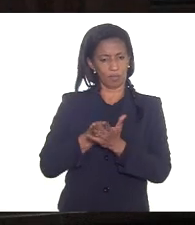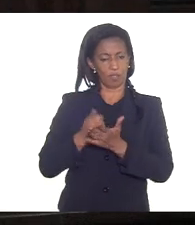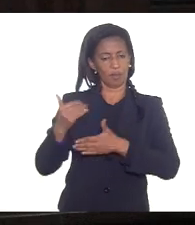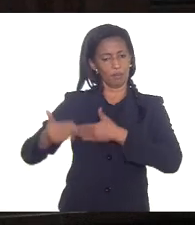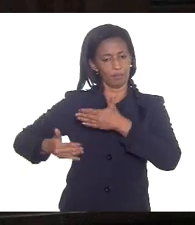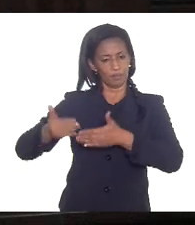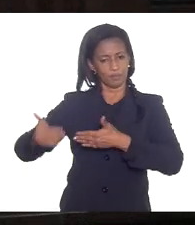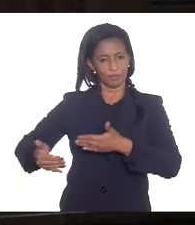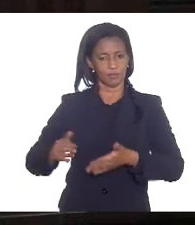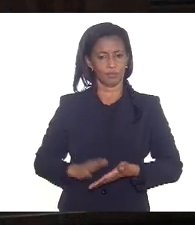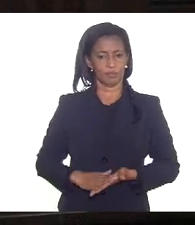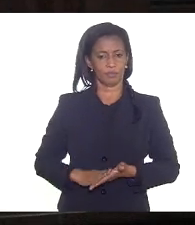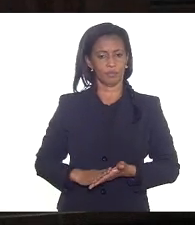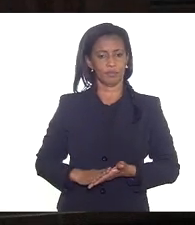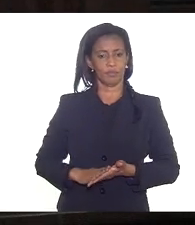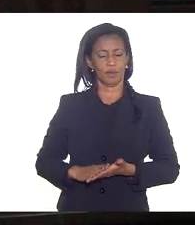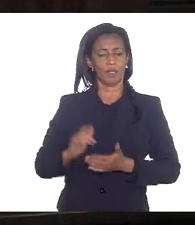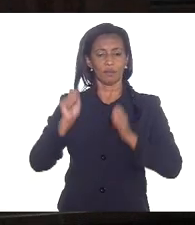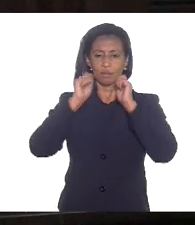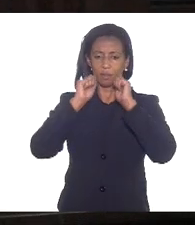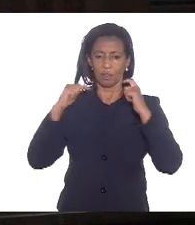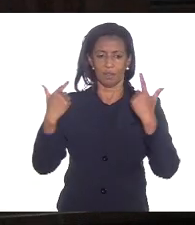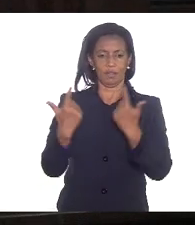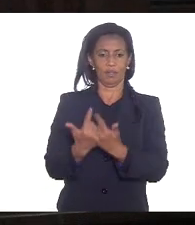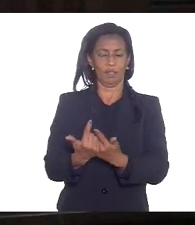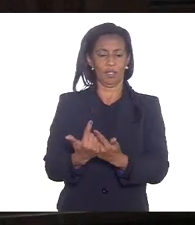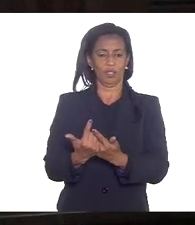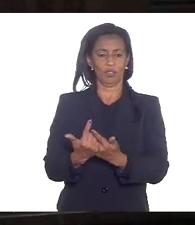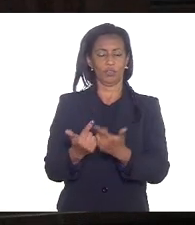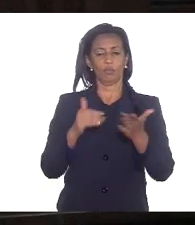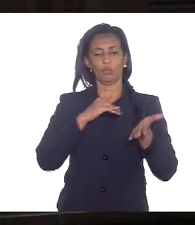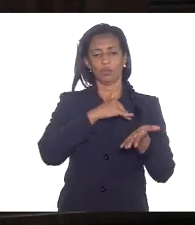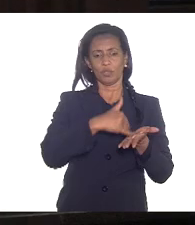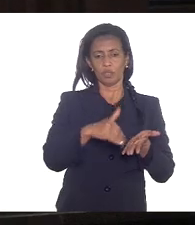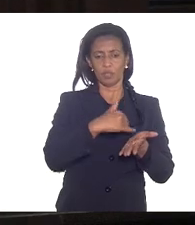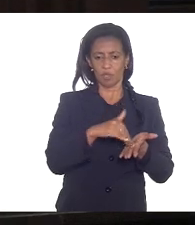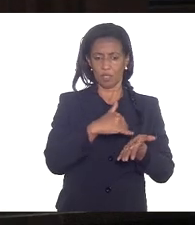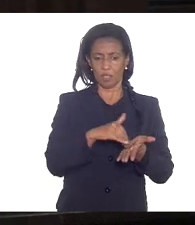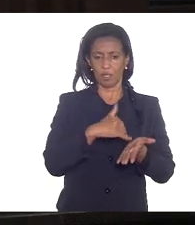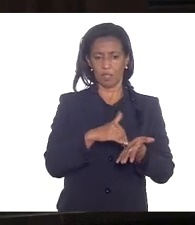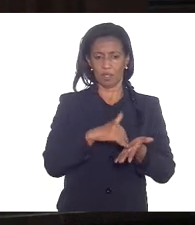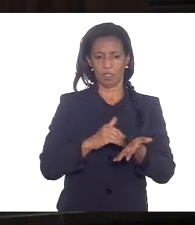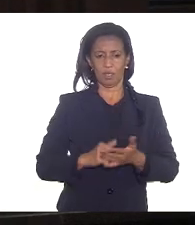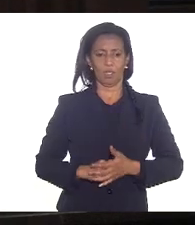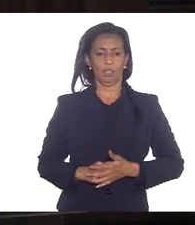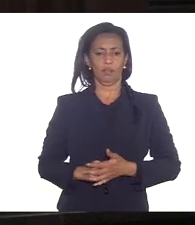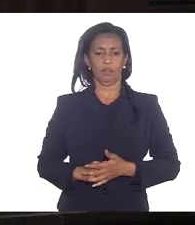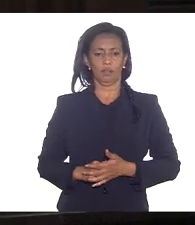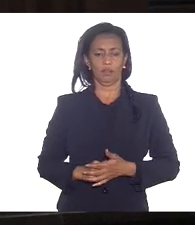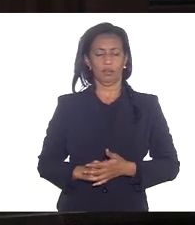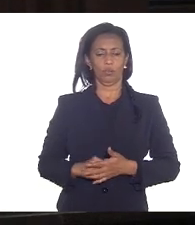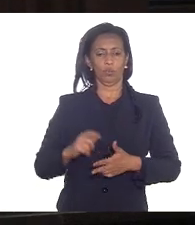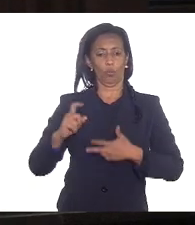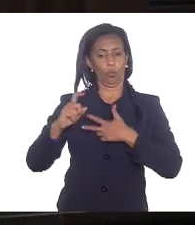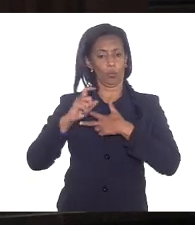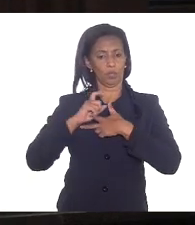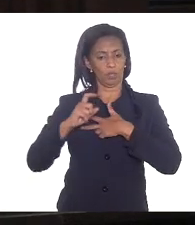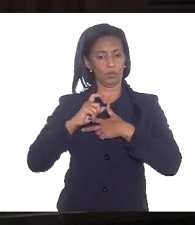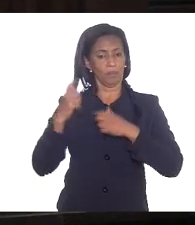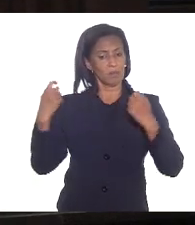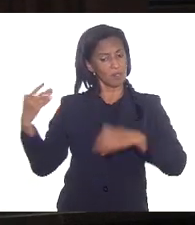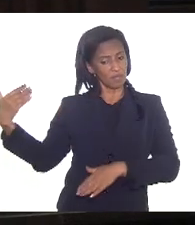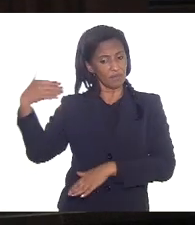prerrogativa da casa Legislativa os secretários de do executivo